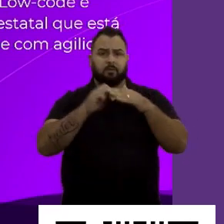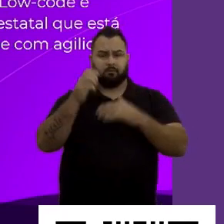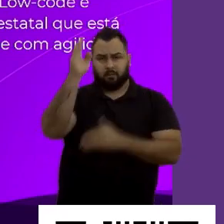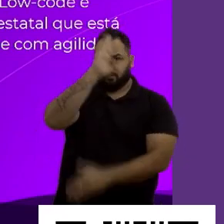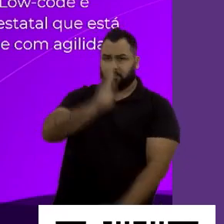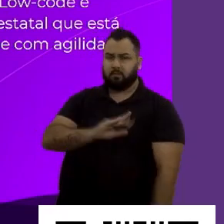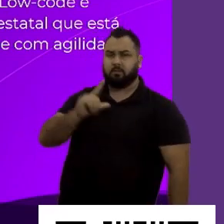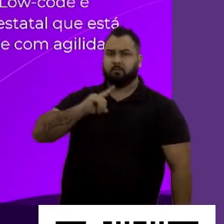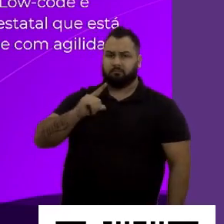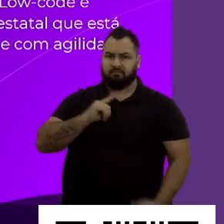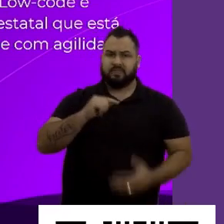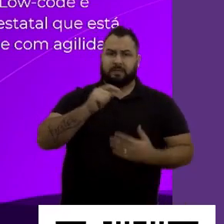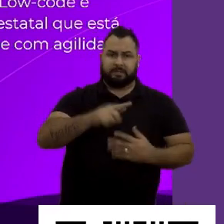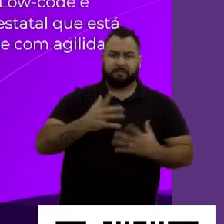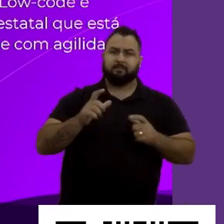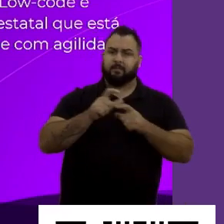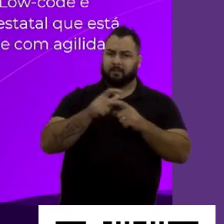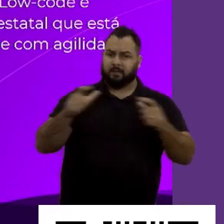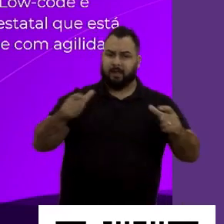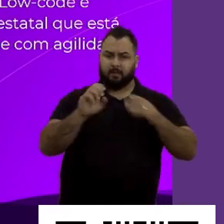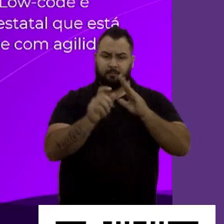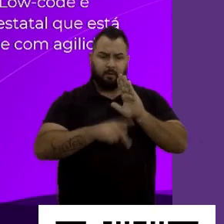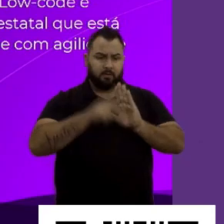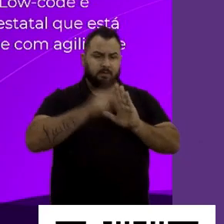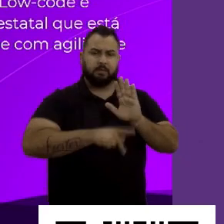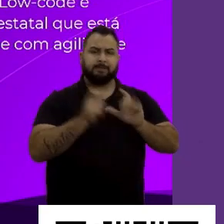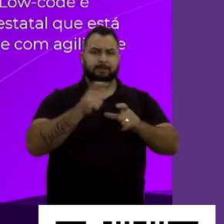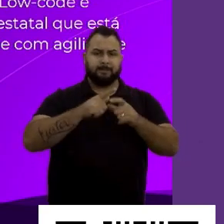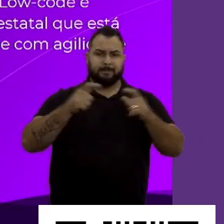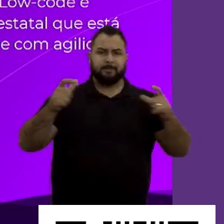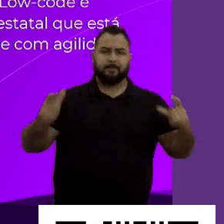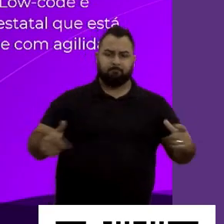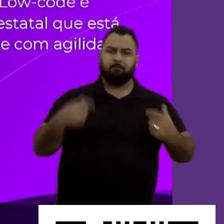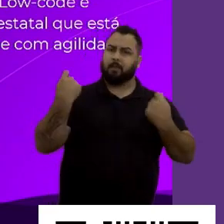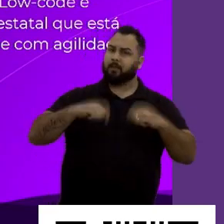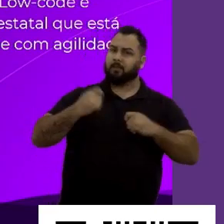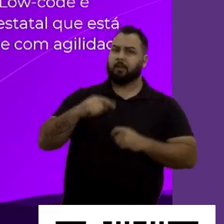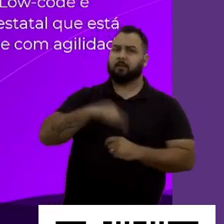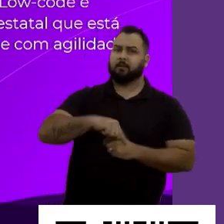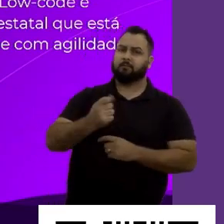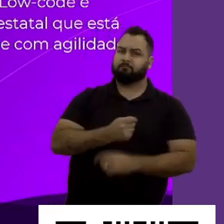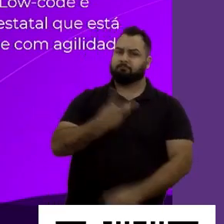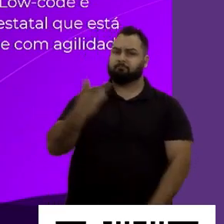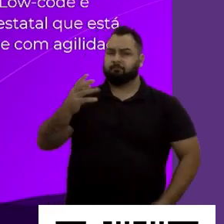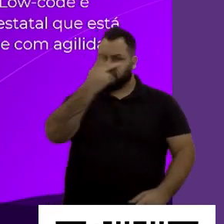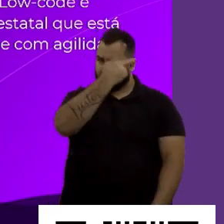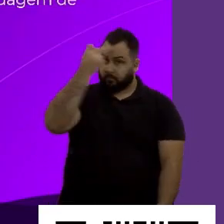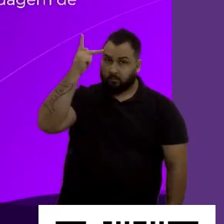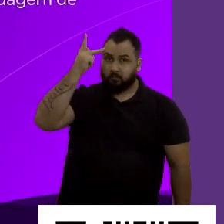grande com certeza esse projeto é muito grande que eles precisam desse essa quantidade de pessoas